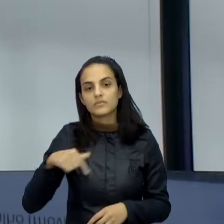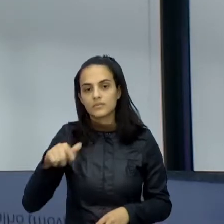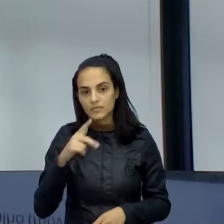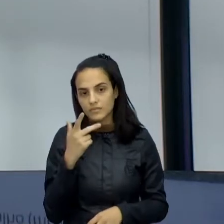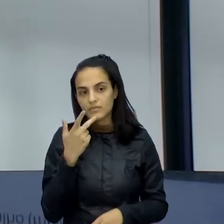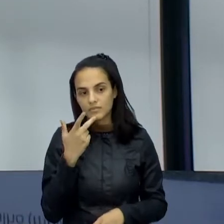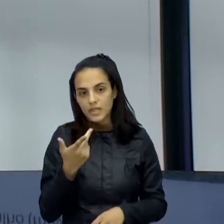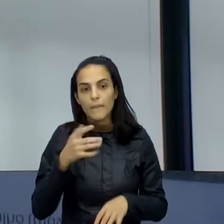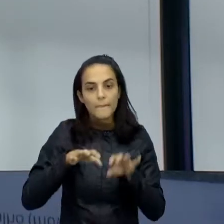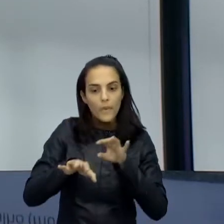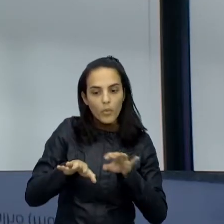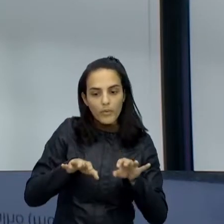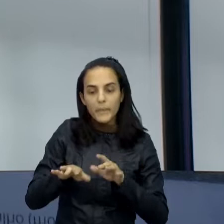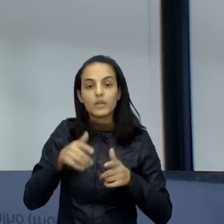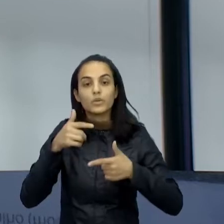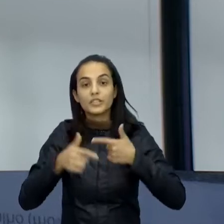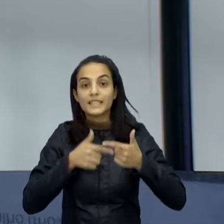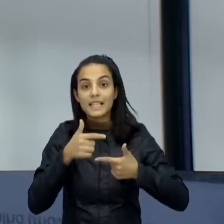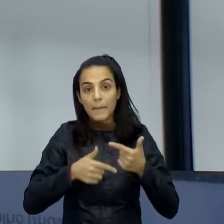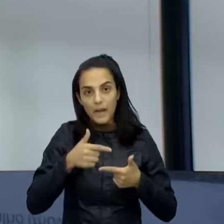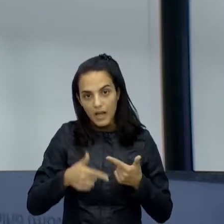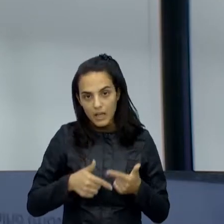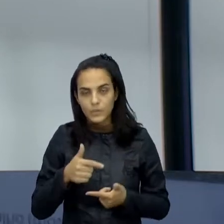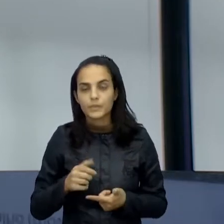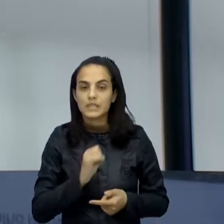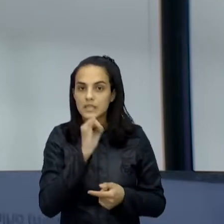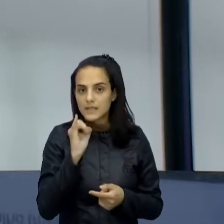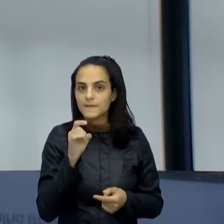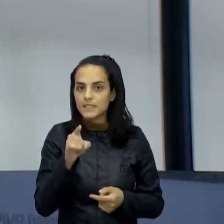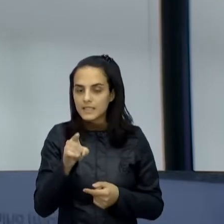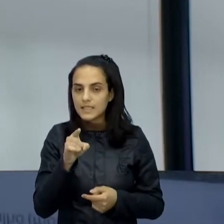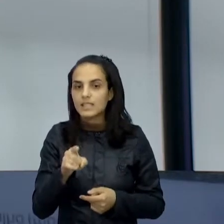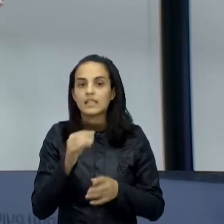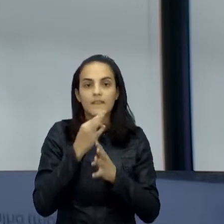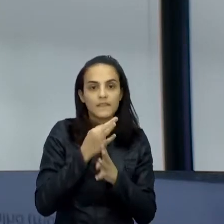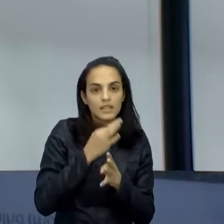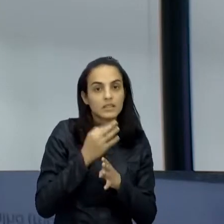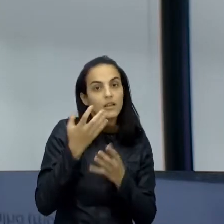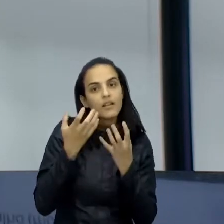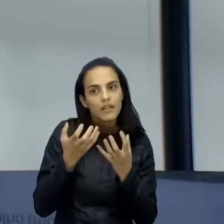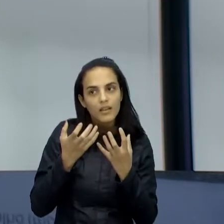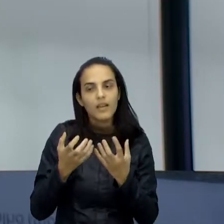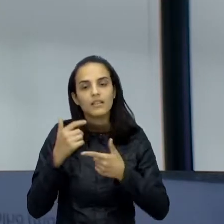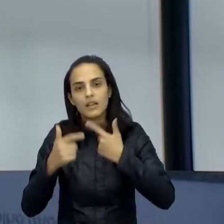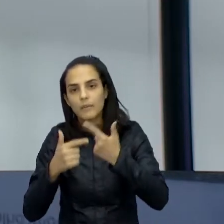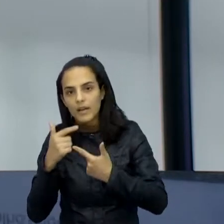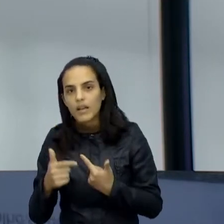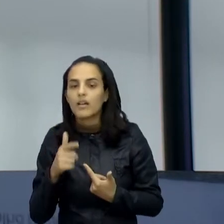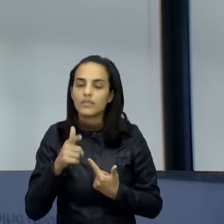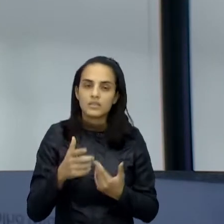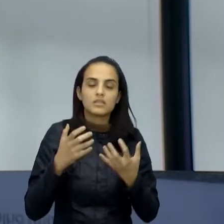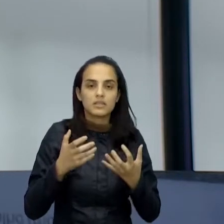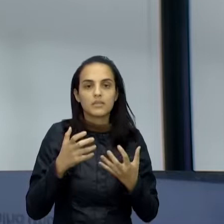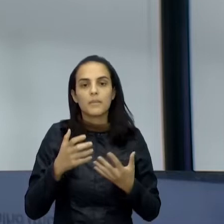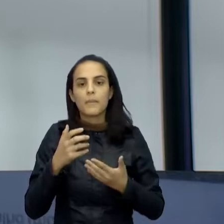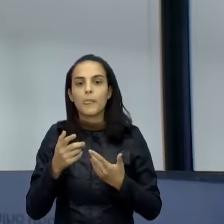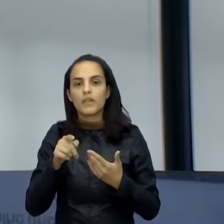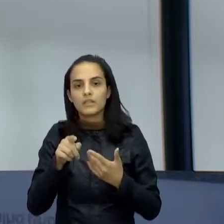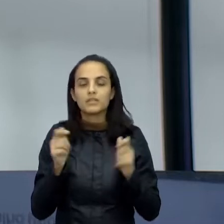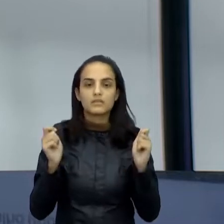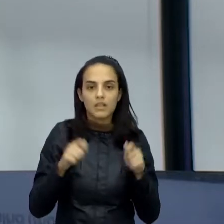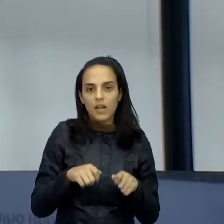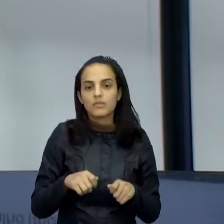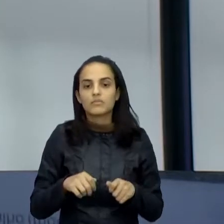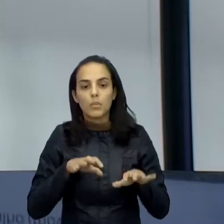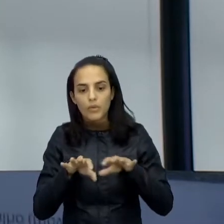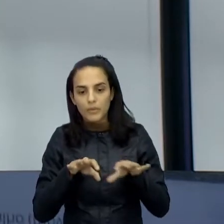chama movimento de trabalho, né? Se você na física quer trabalhar, você quer fazer deslocamento, você quer provocar